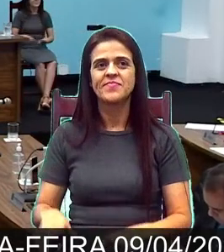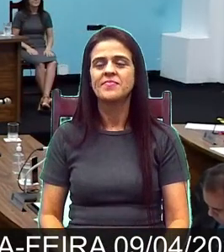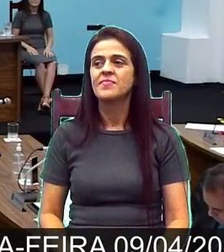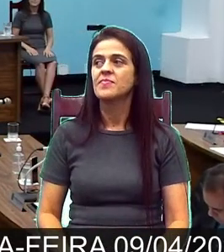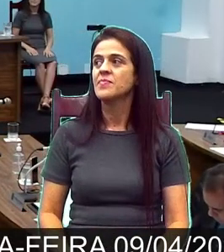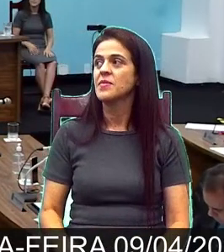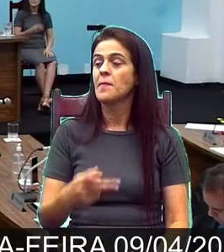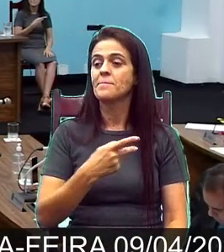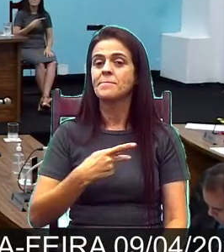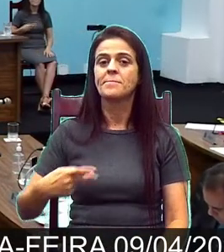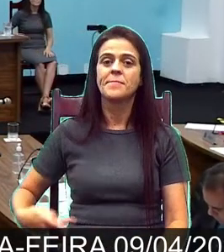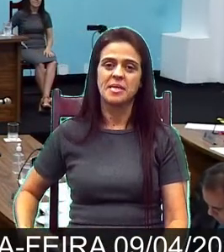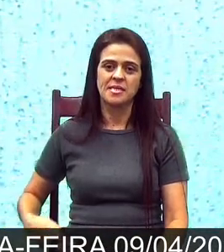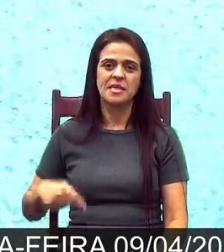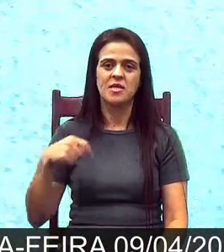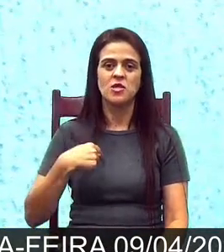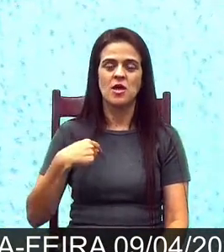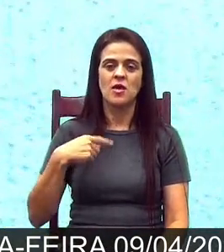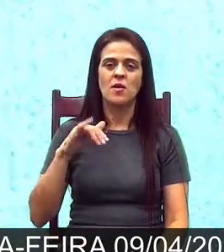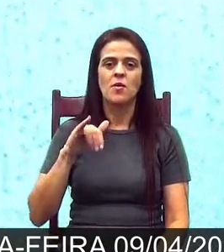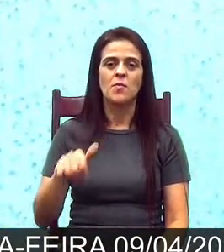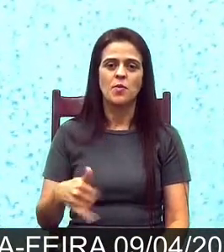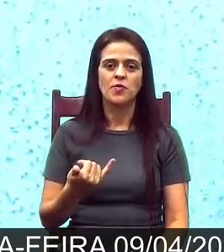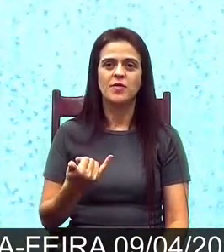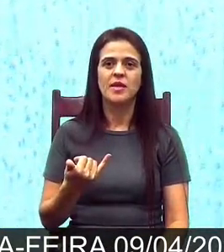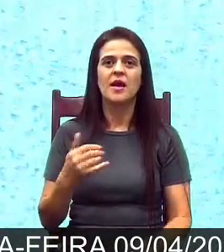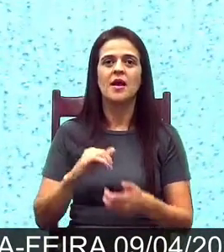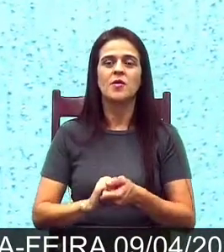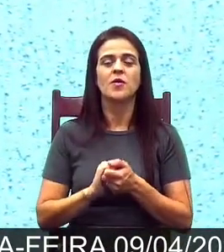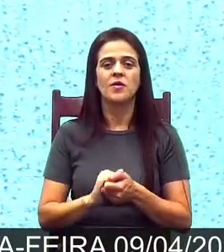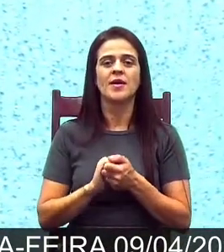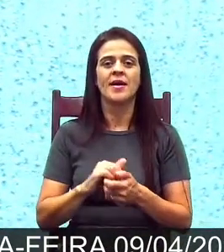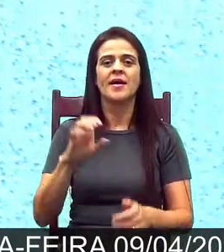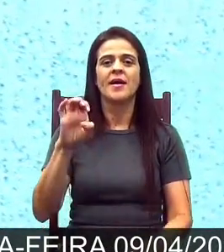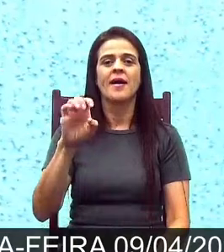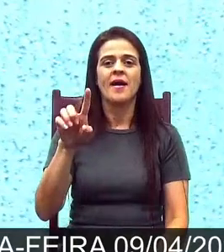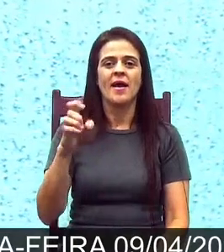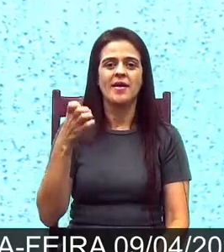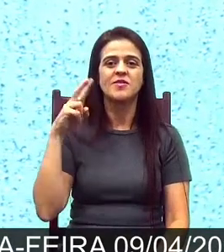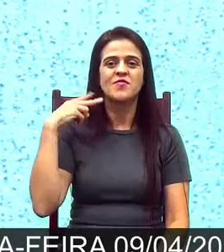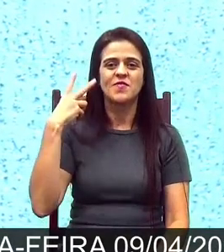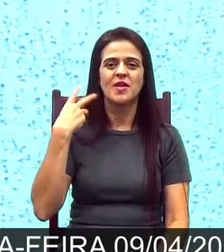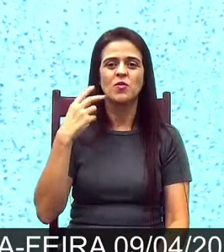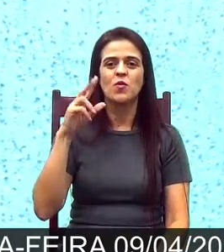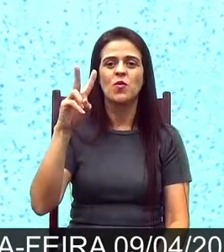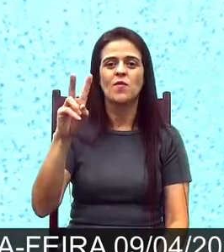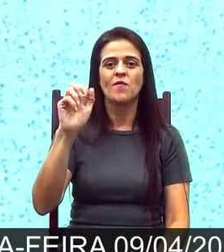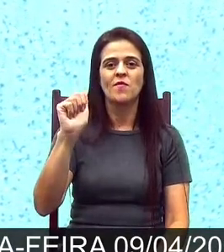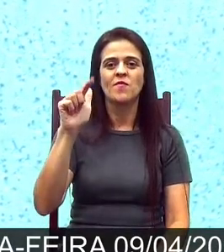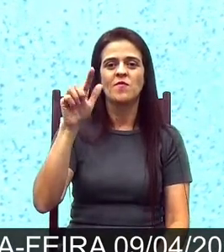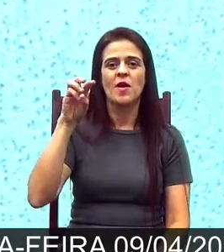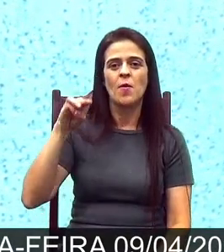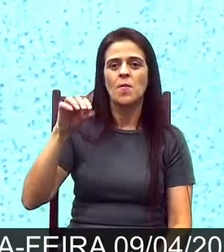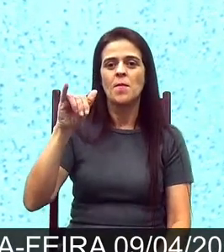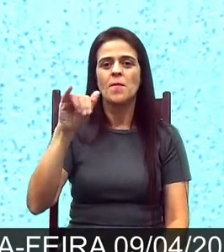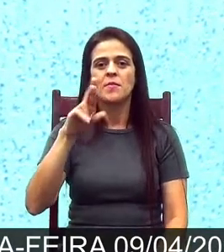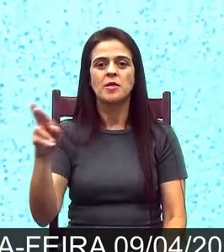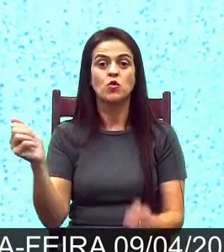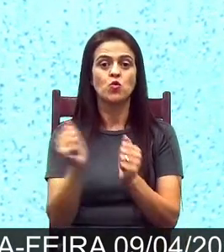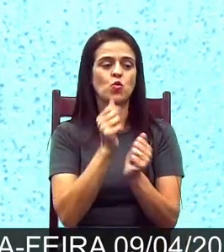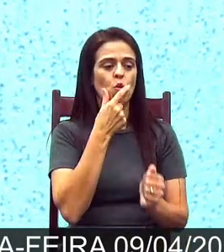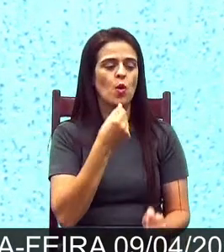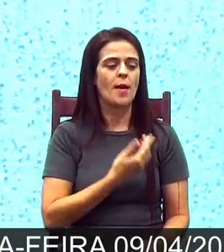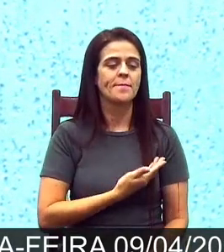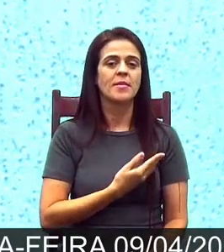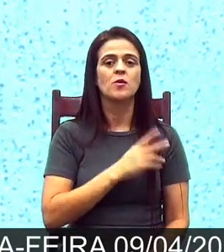Senhor presidente, eu quero aqui aproveitar a oportunidade, cumprimentar o ex-vereador Valmir Pires, juntamente com o Henrique.